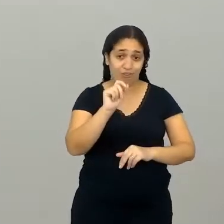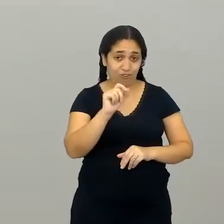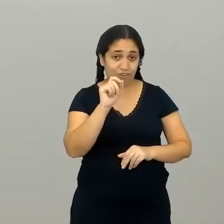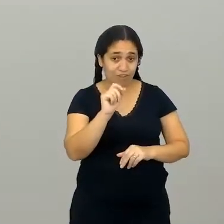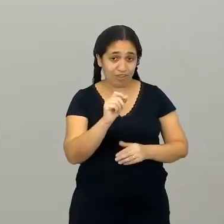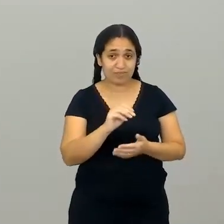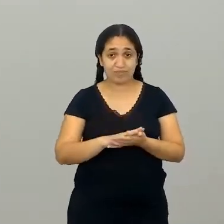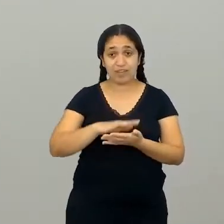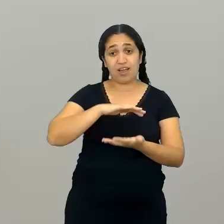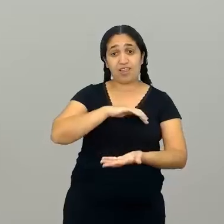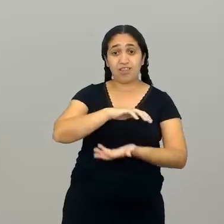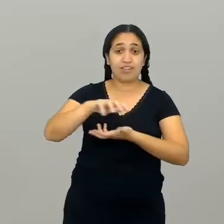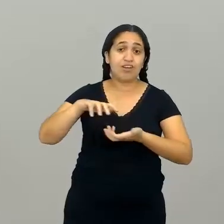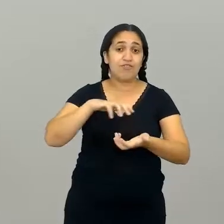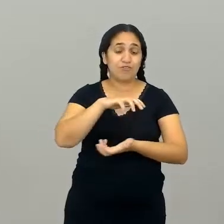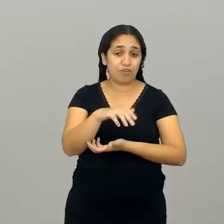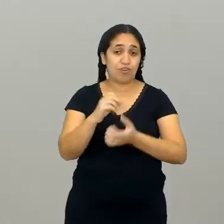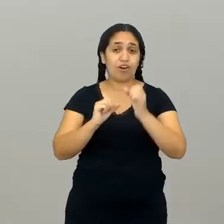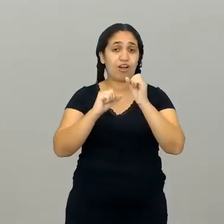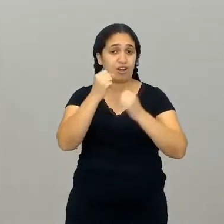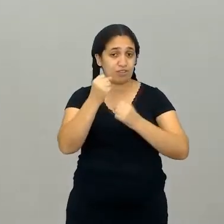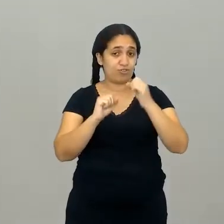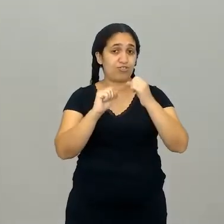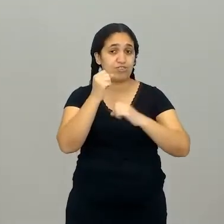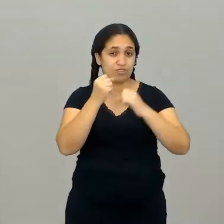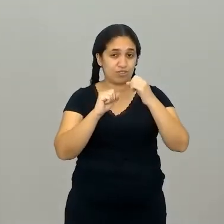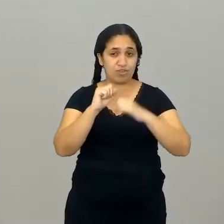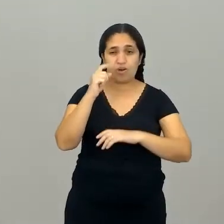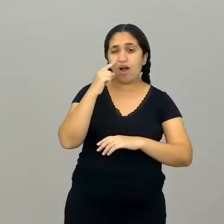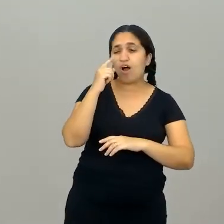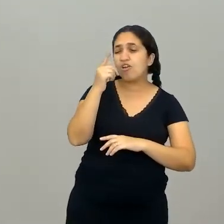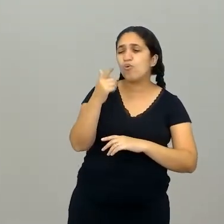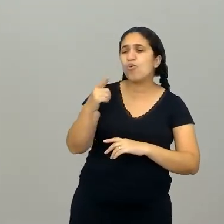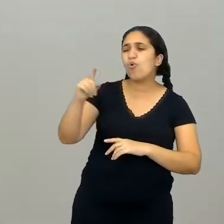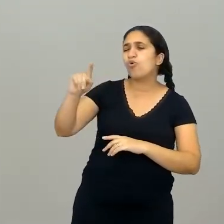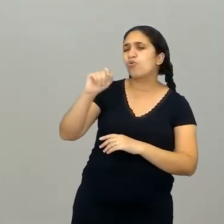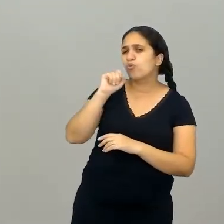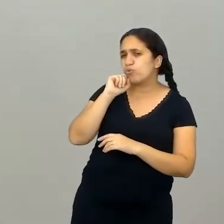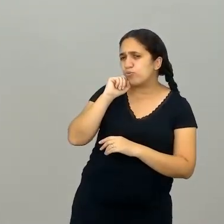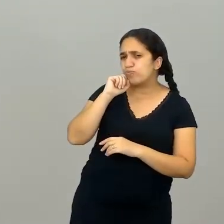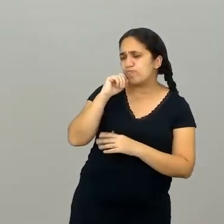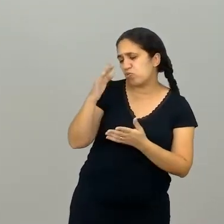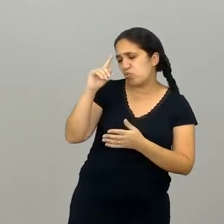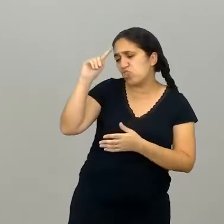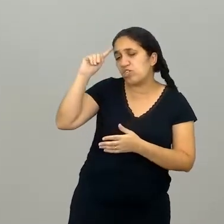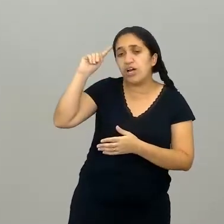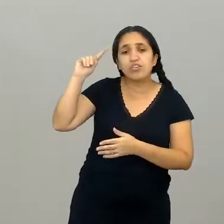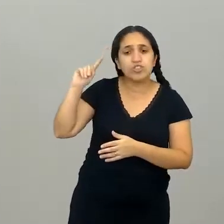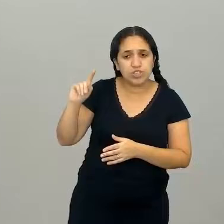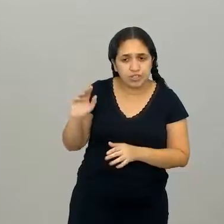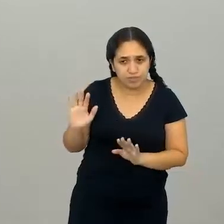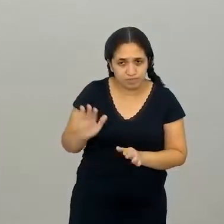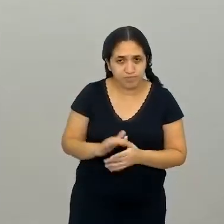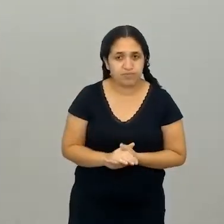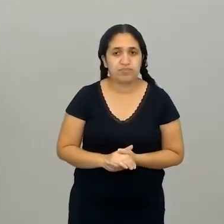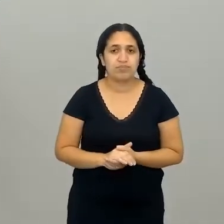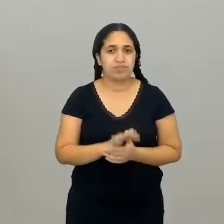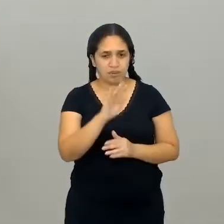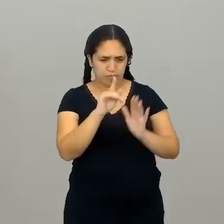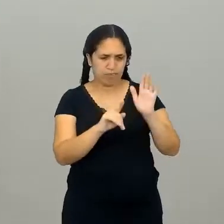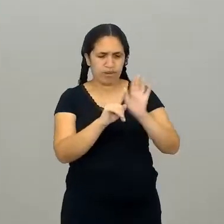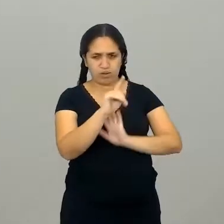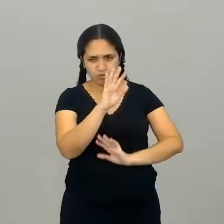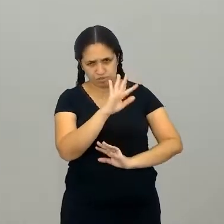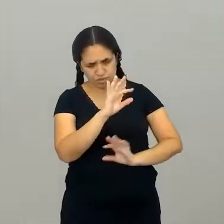das revoluções industriais, mas eu vou para um campo aqui um pouquinho mais cotidiano. A pergunta é